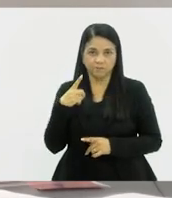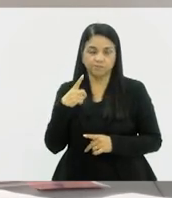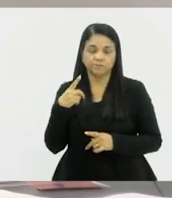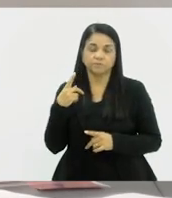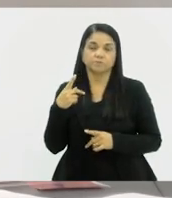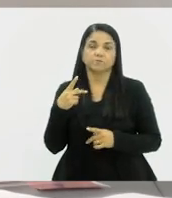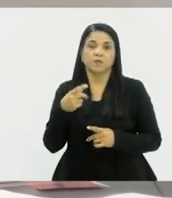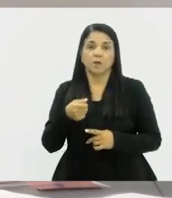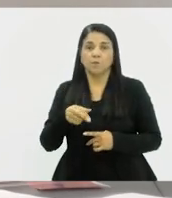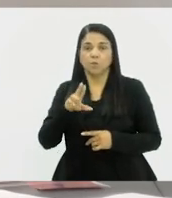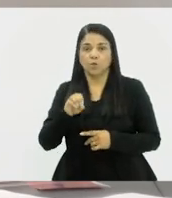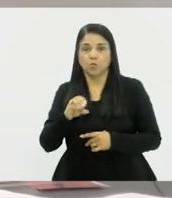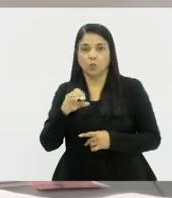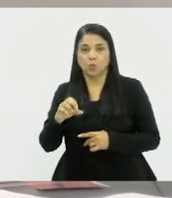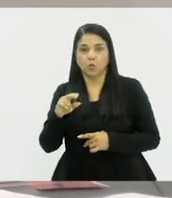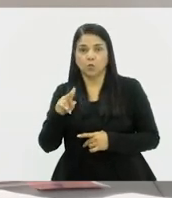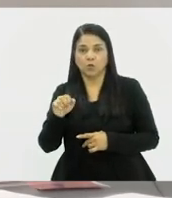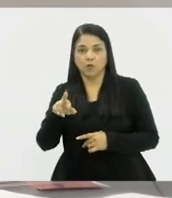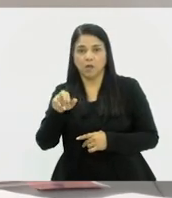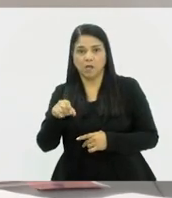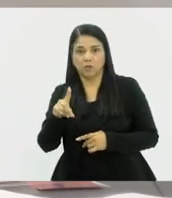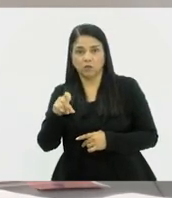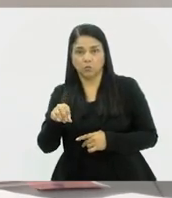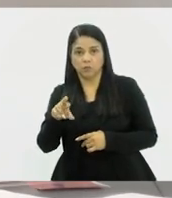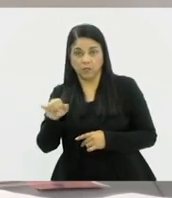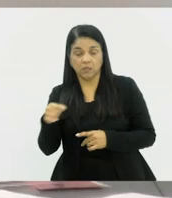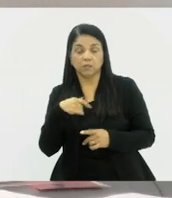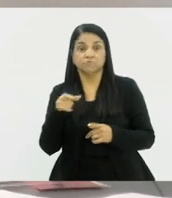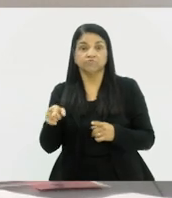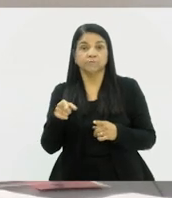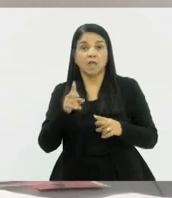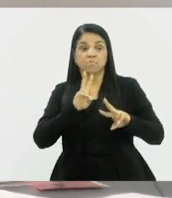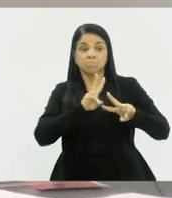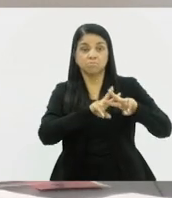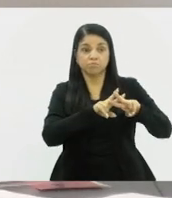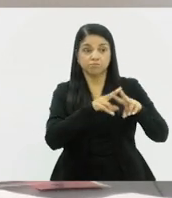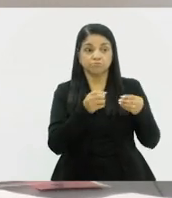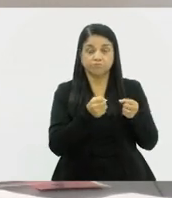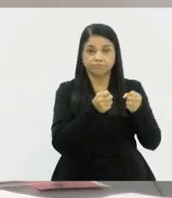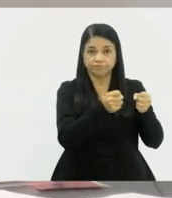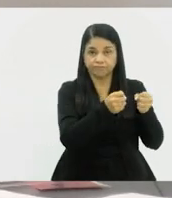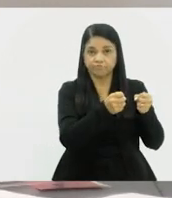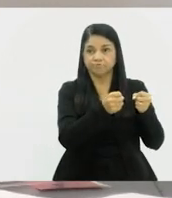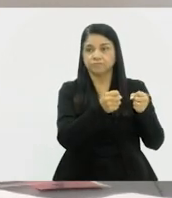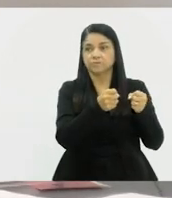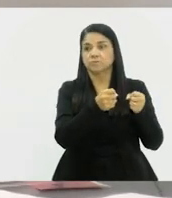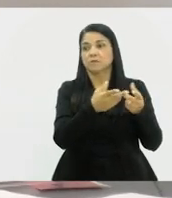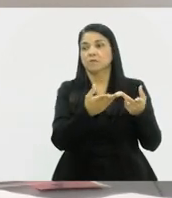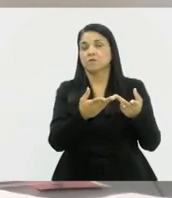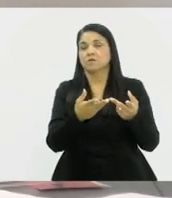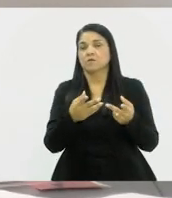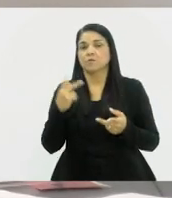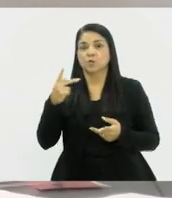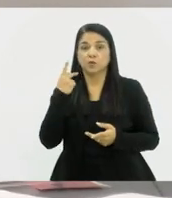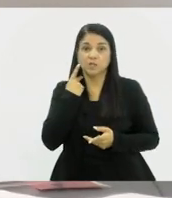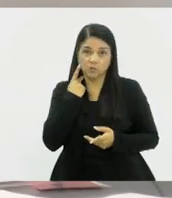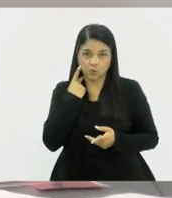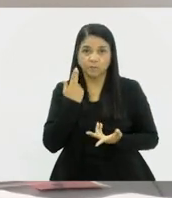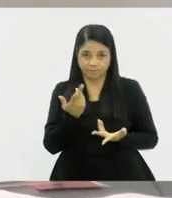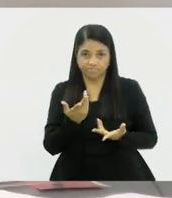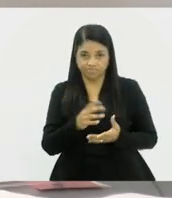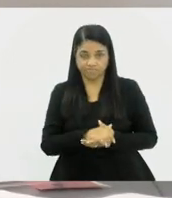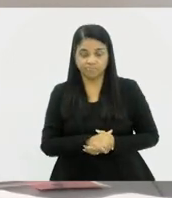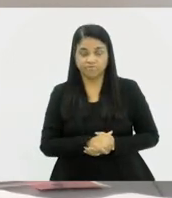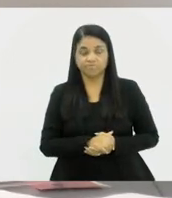é usuário e as nossas prisões estão entupidas de usuários presos como se traficantes